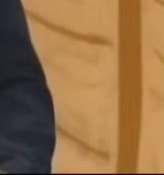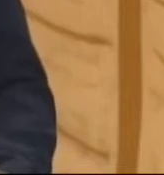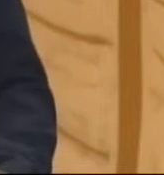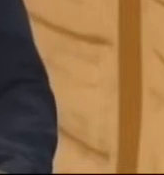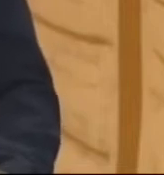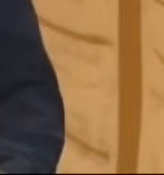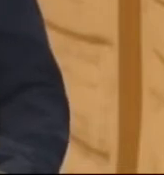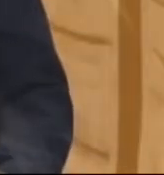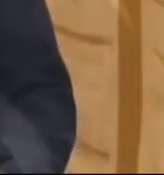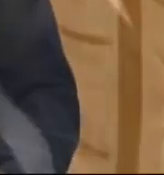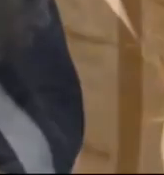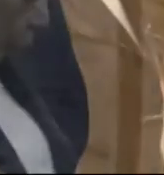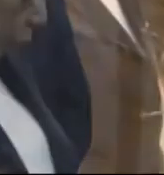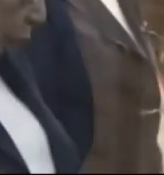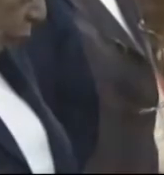E